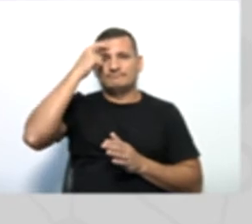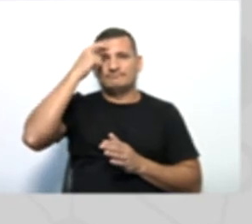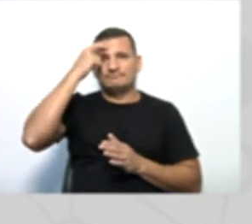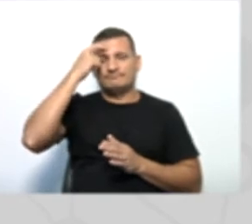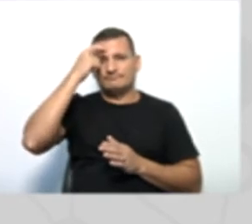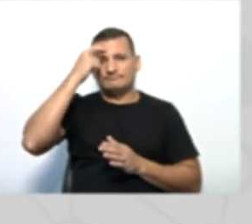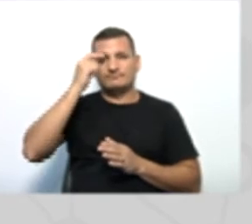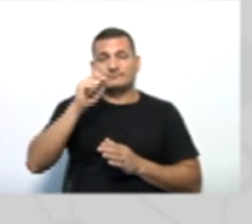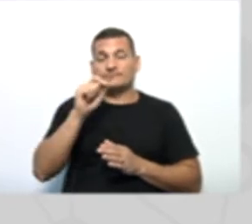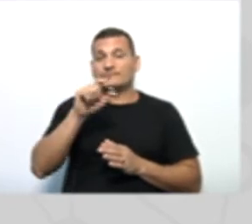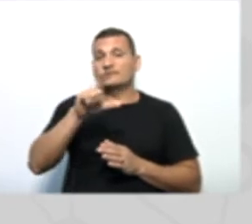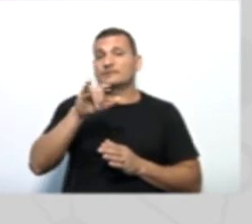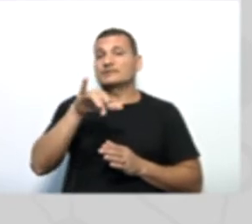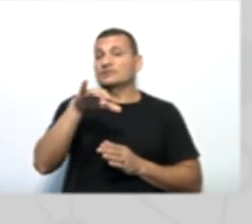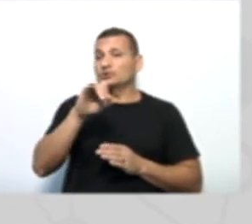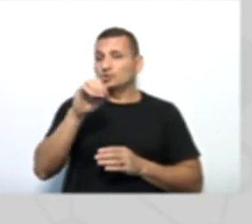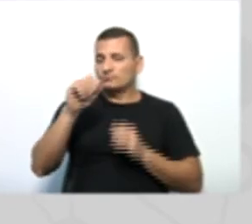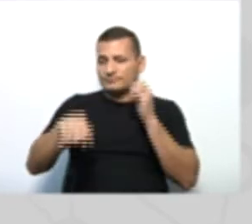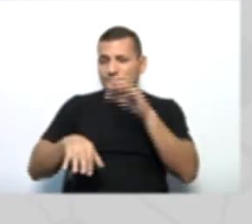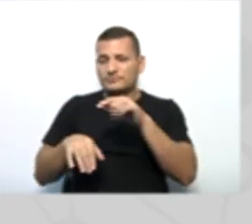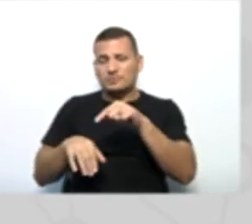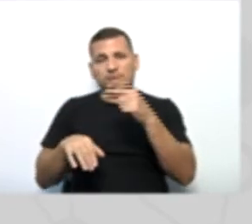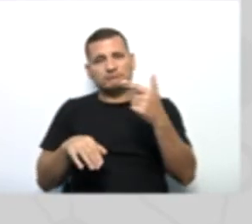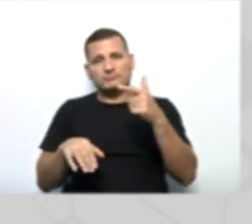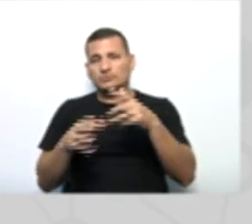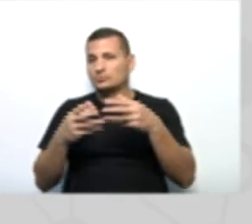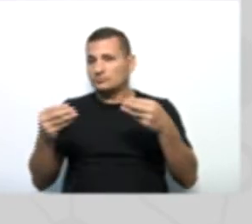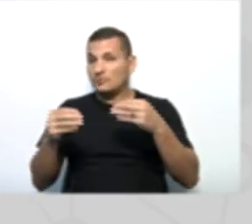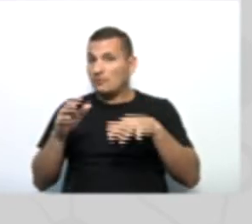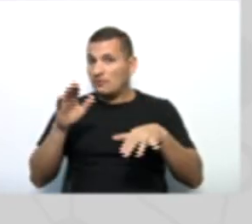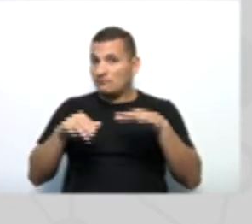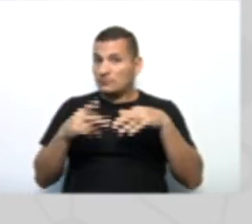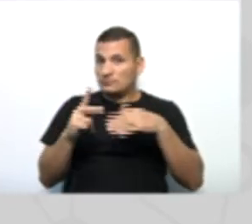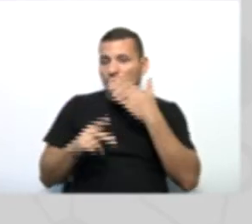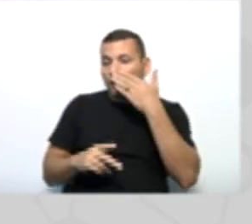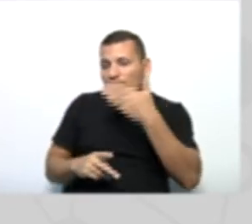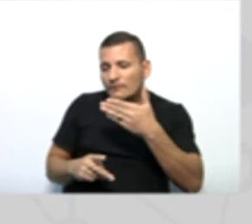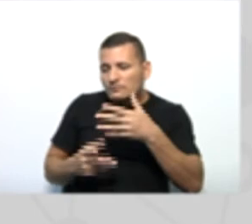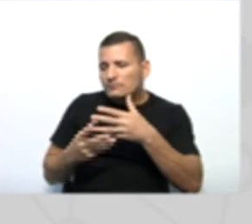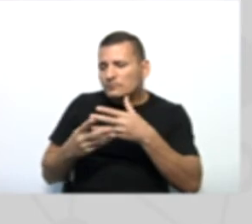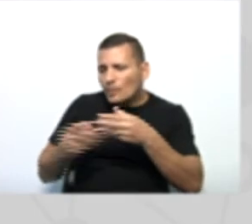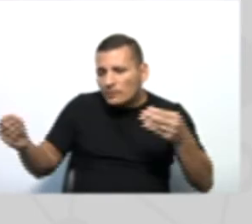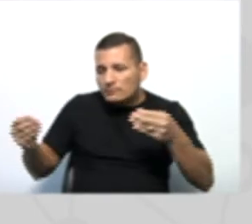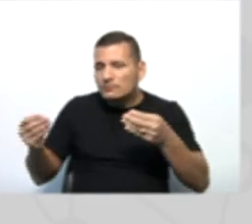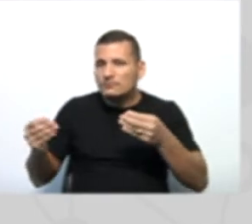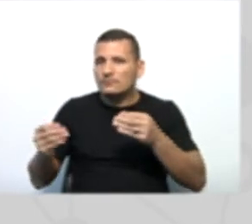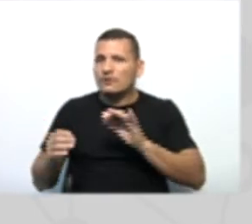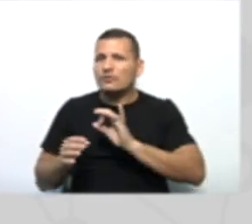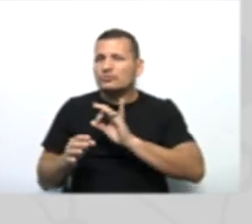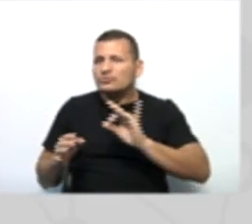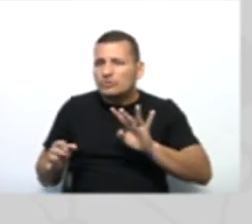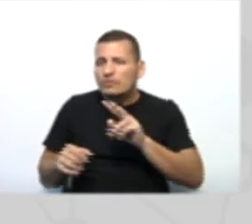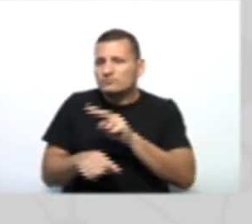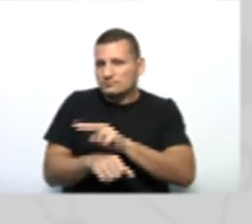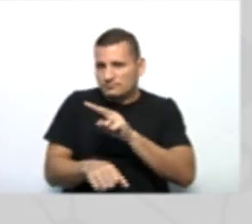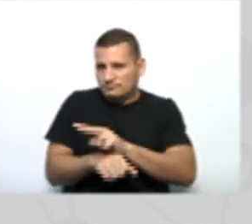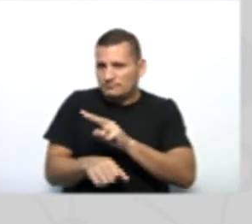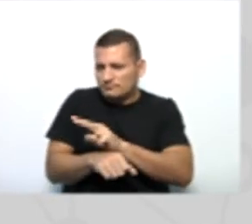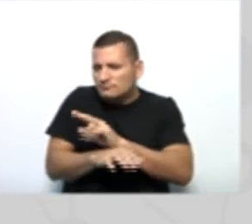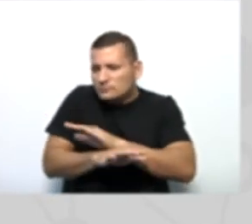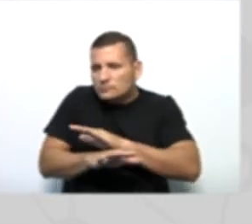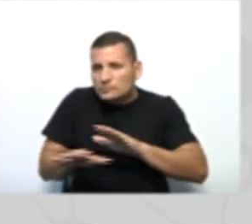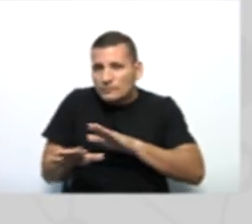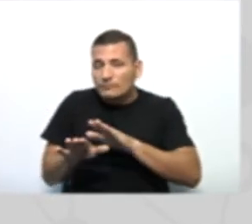de que esse lixo, ele não some, não, ele pode sumir da sua frente. Ele pode sumir do seu dia a dia, por enquanto, tá